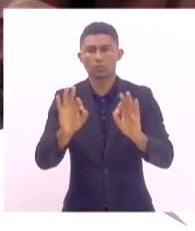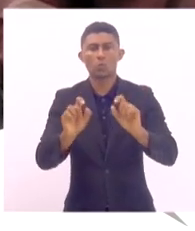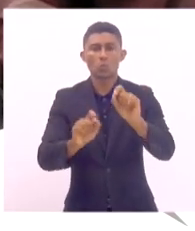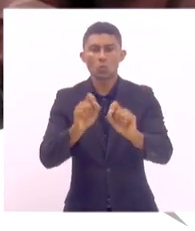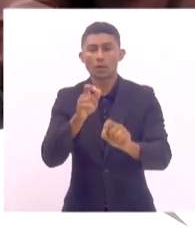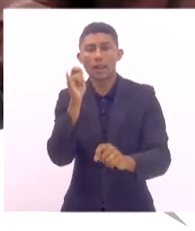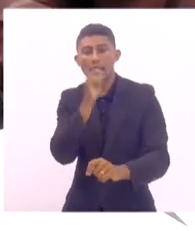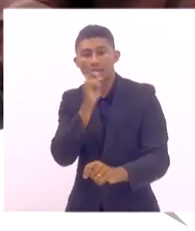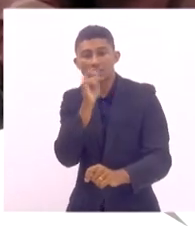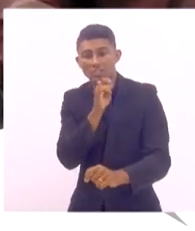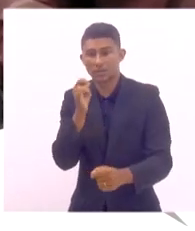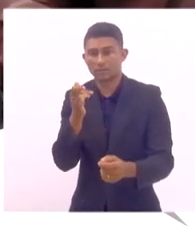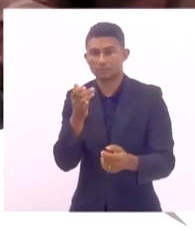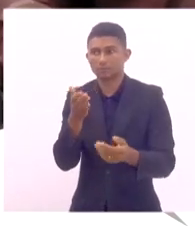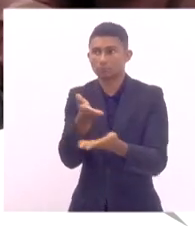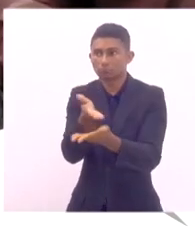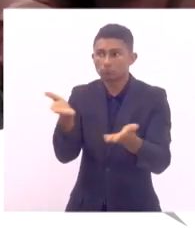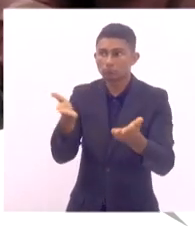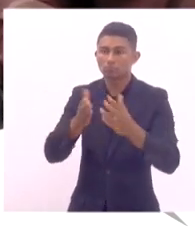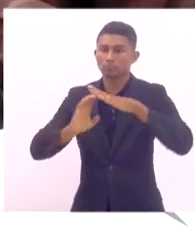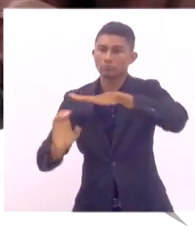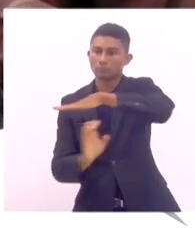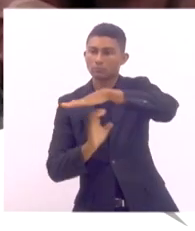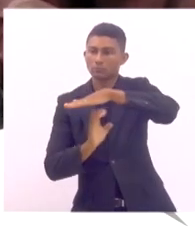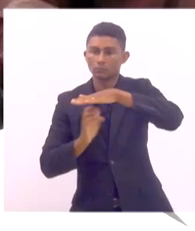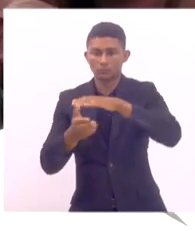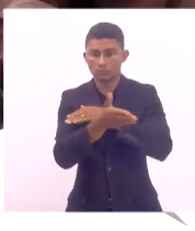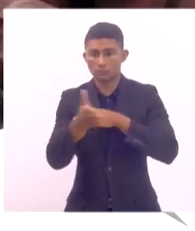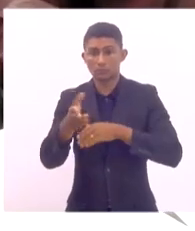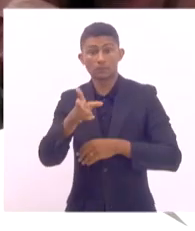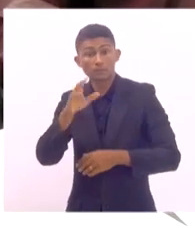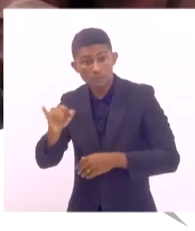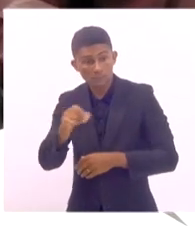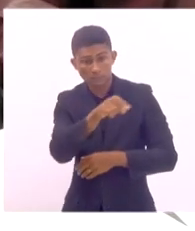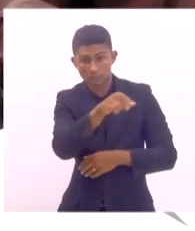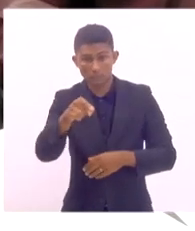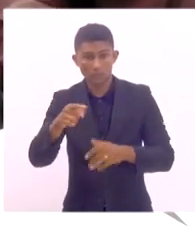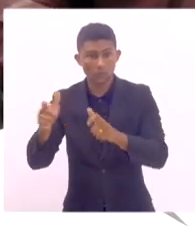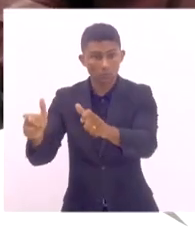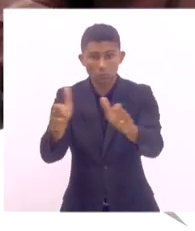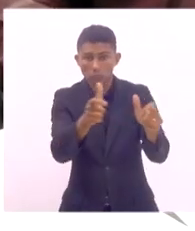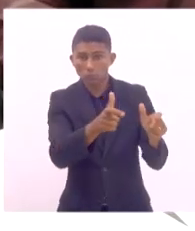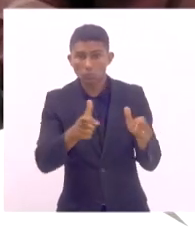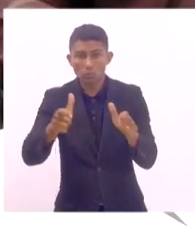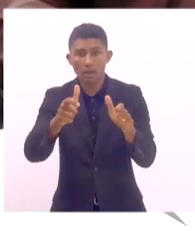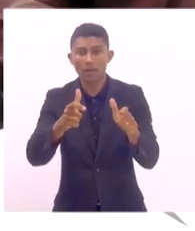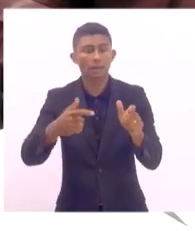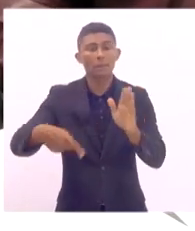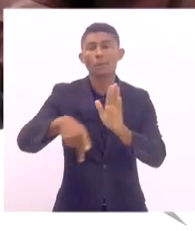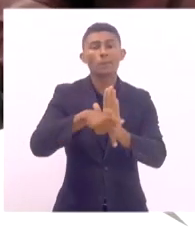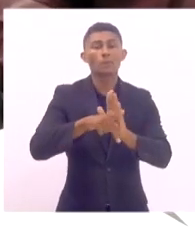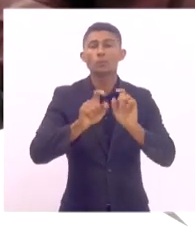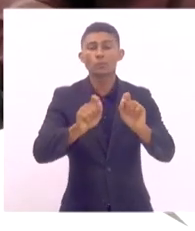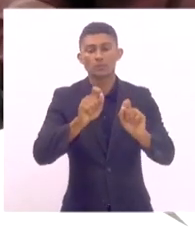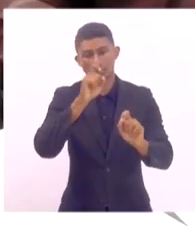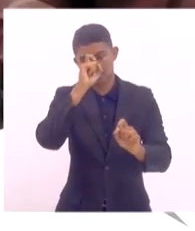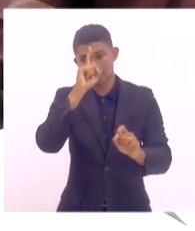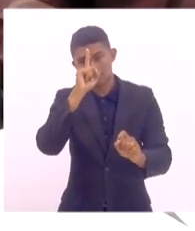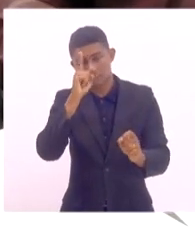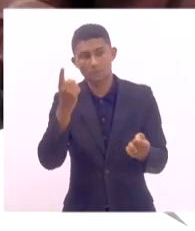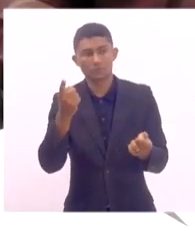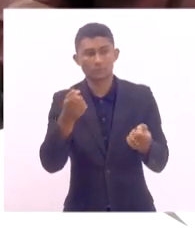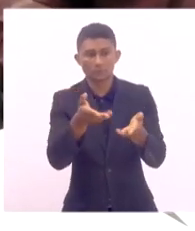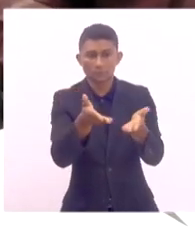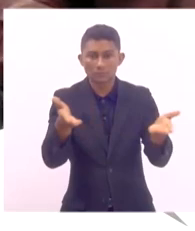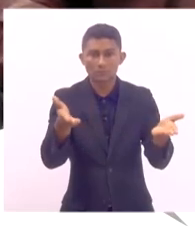por concessionárias quando destinada às unidades públicas de saúde no Estado do Rio de Janeiro que integrem a